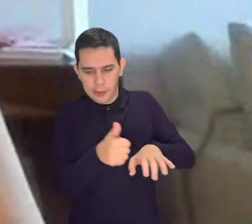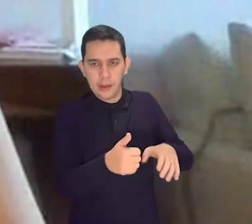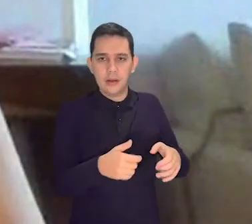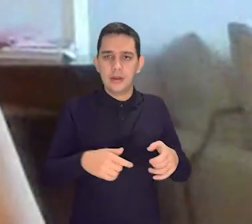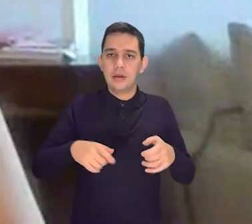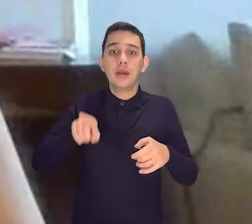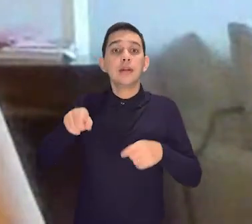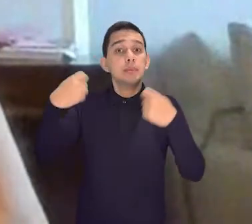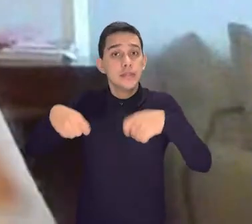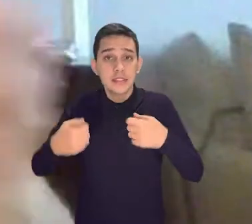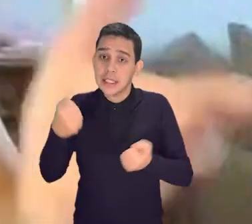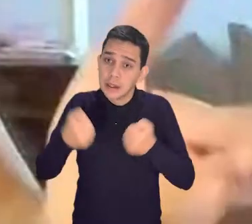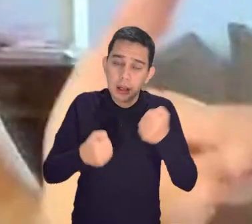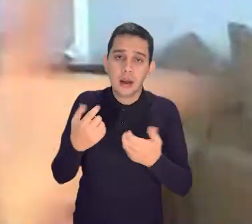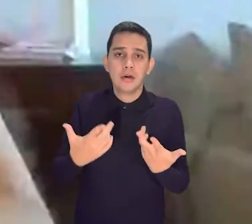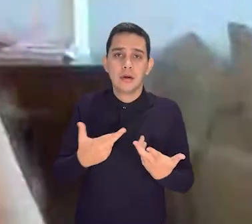adequadamente,